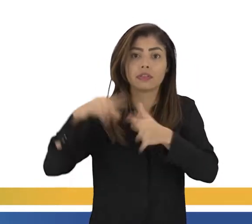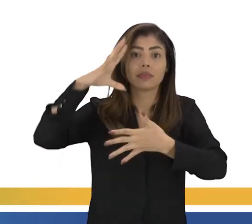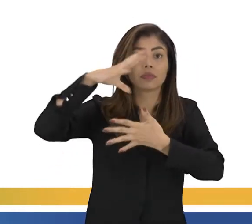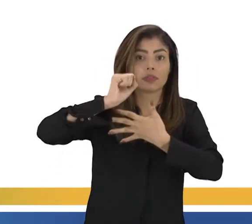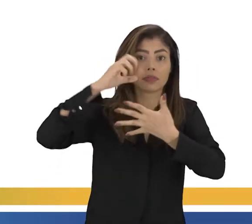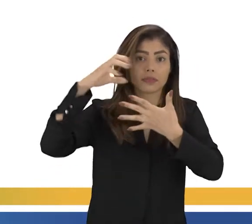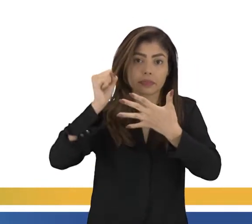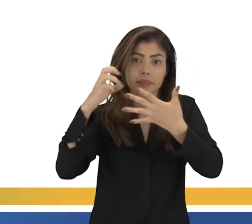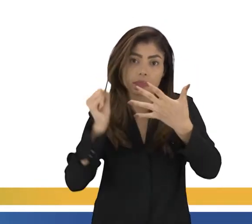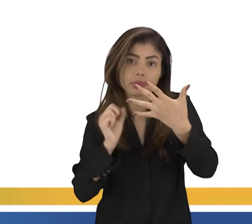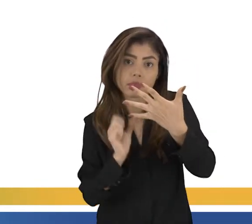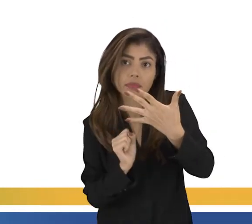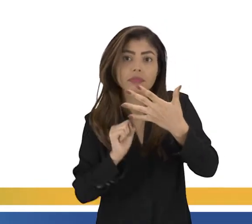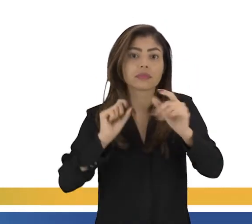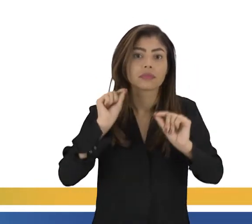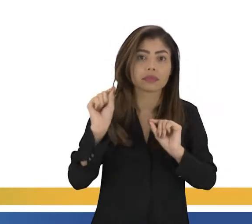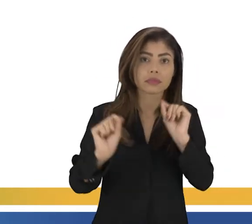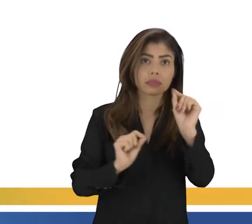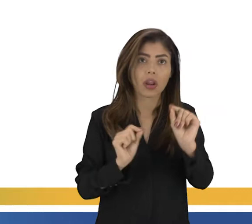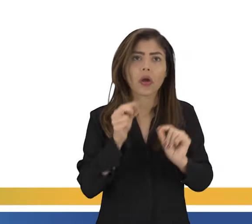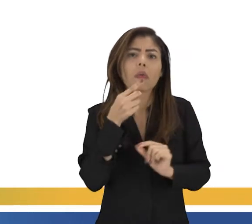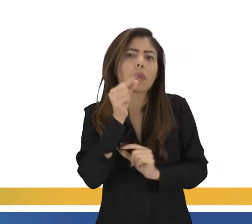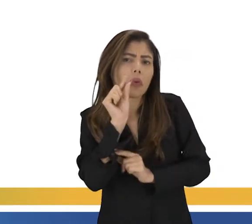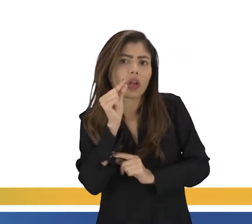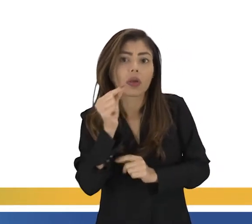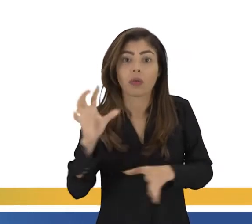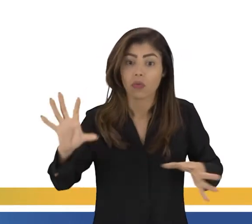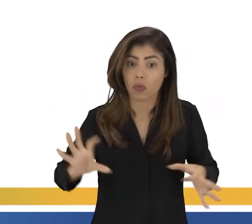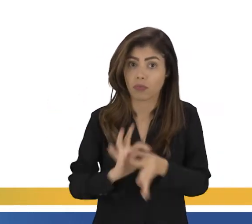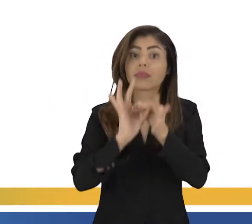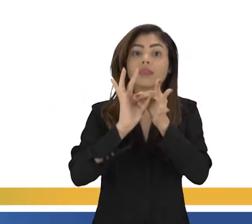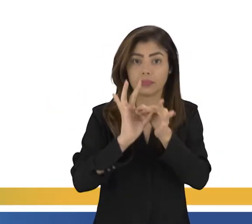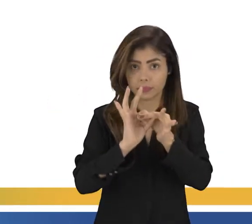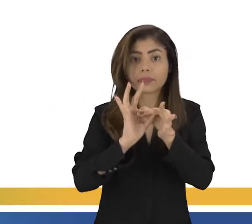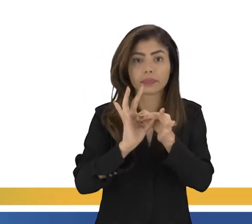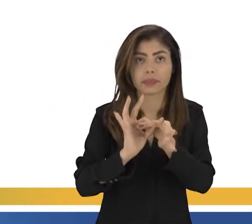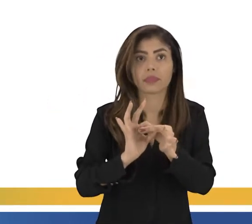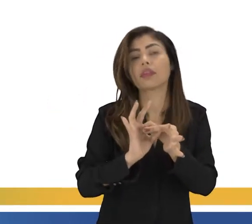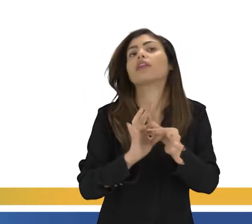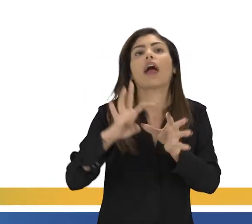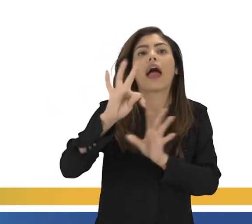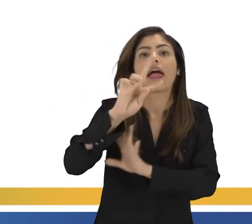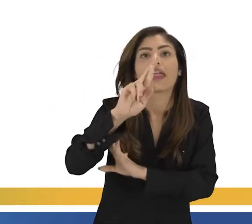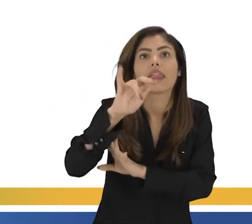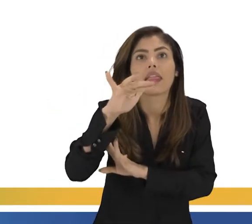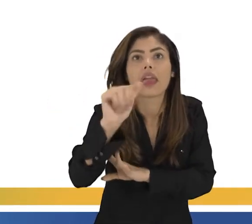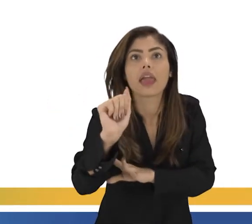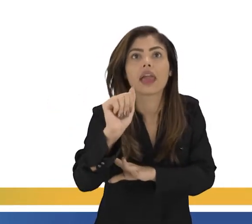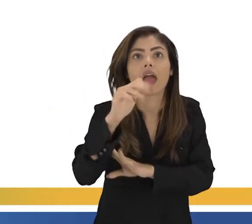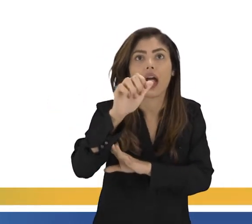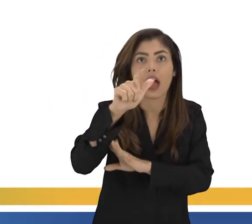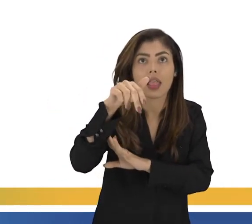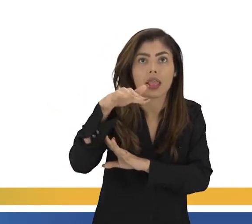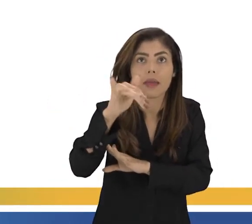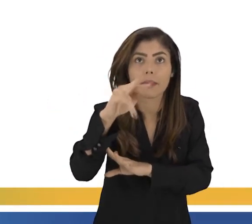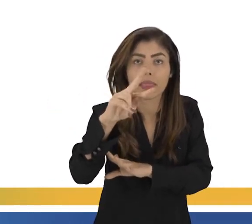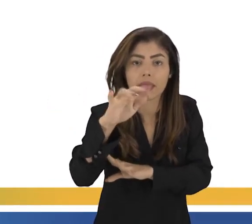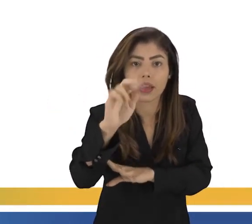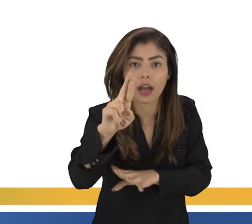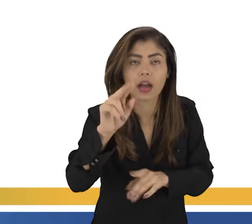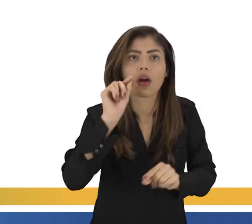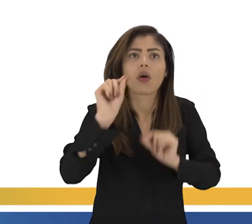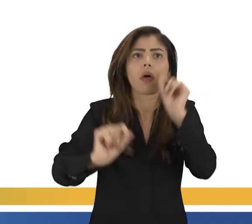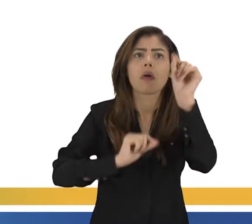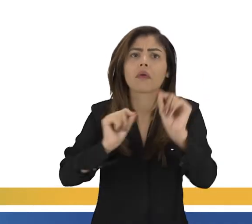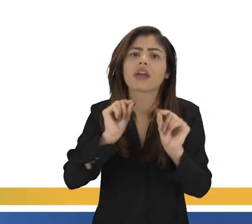cadeia alimentar, tá, um pouco mais complexa, que se chama teia alimentar. Certo, gente?